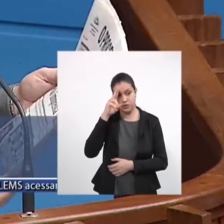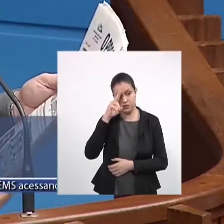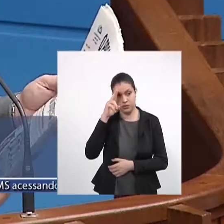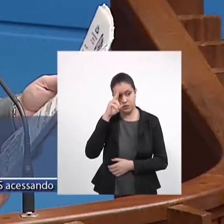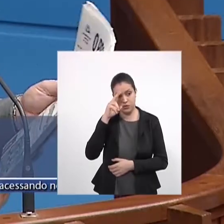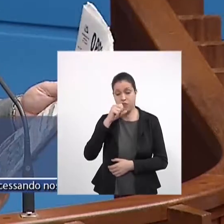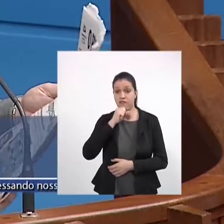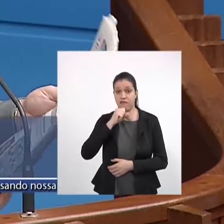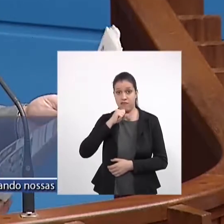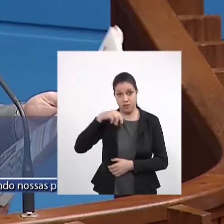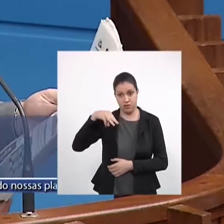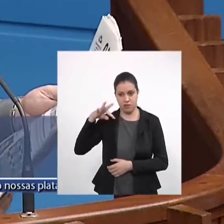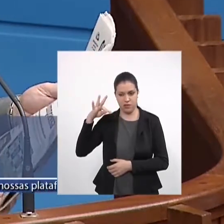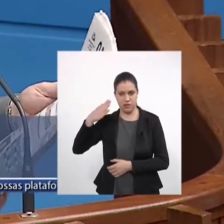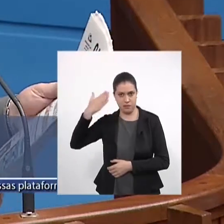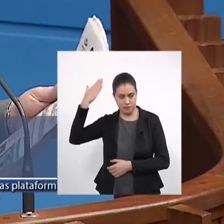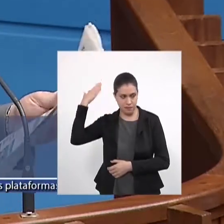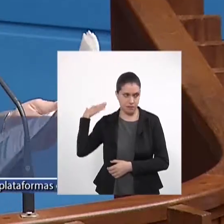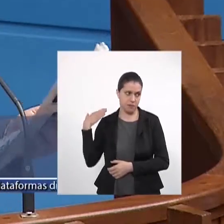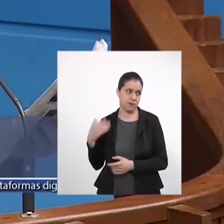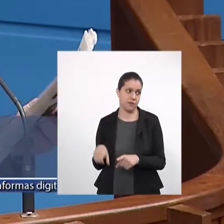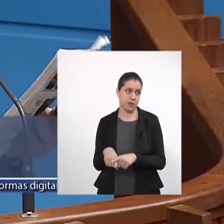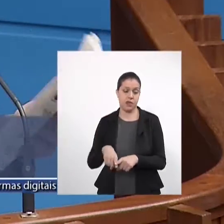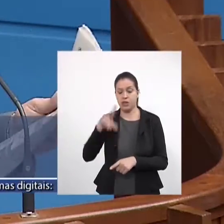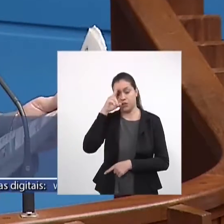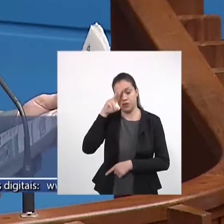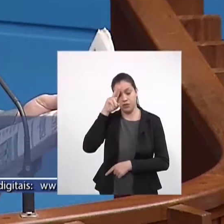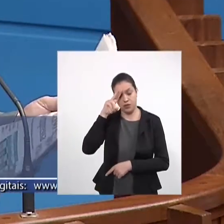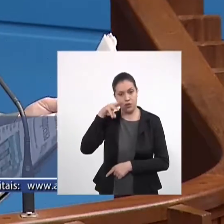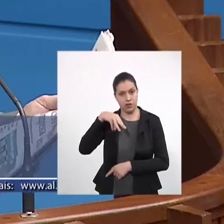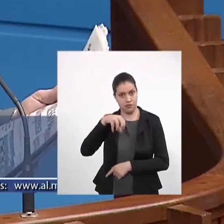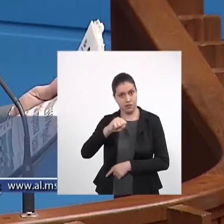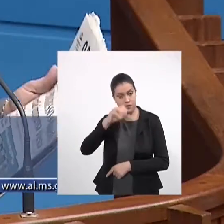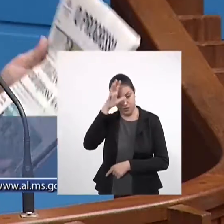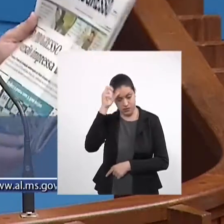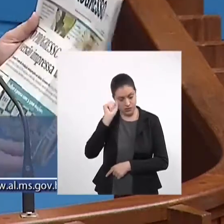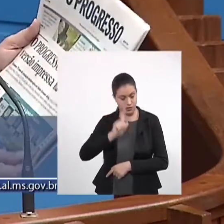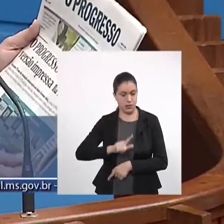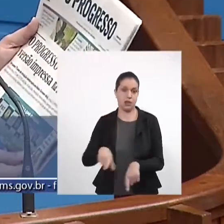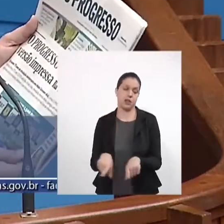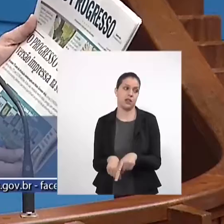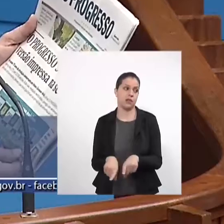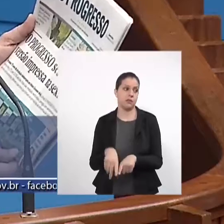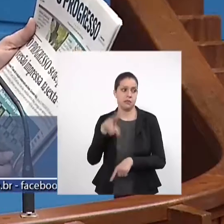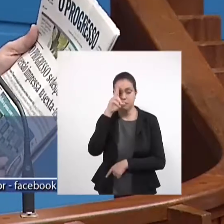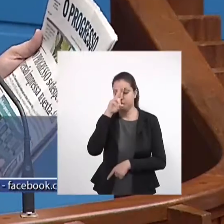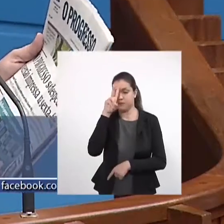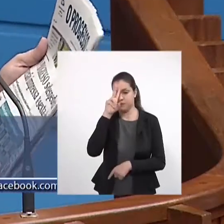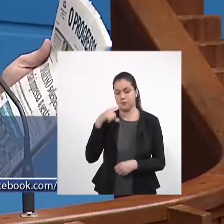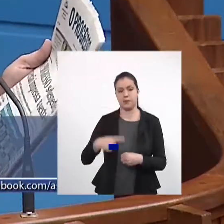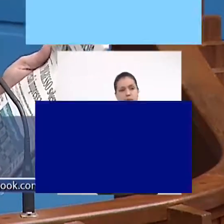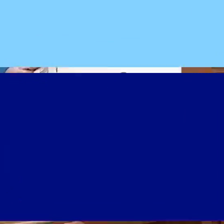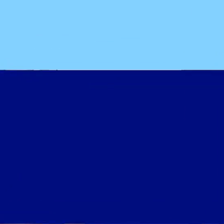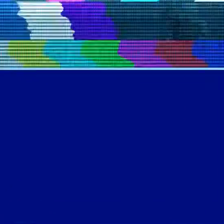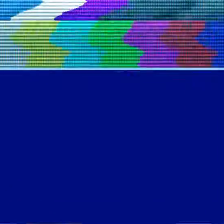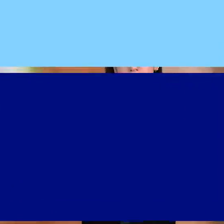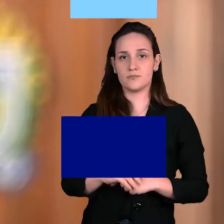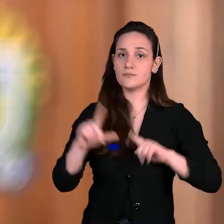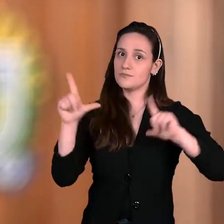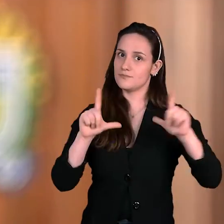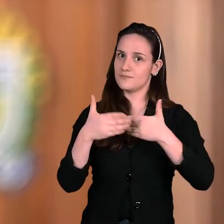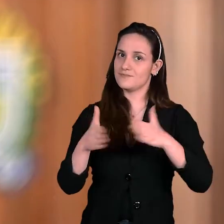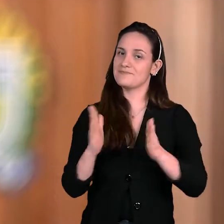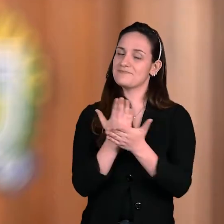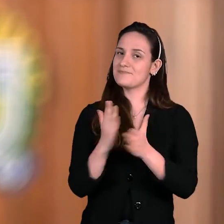Mato Grosso, a história do Mato Grosso do Sul e a história de Dourados.